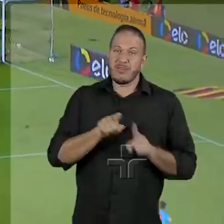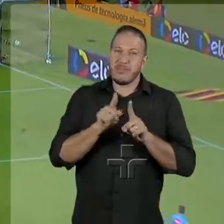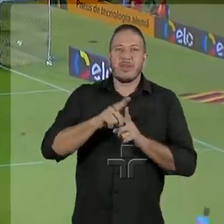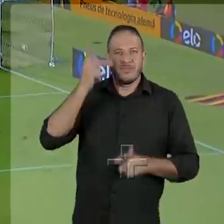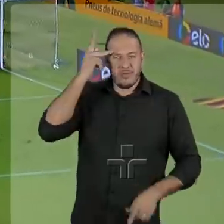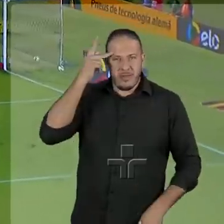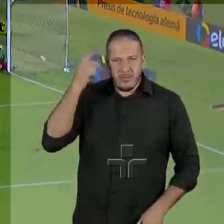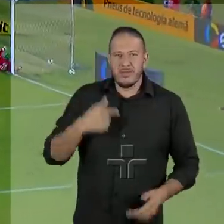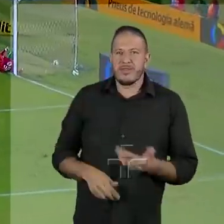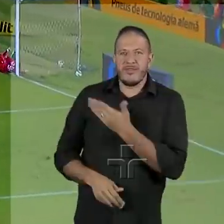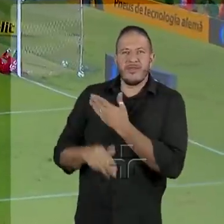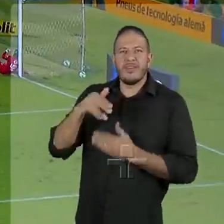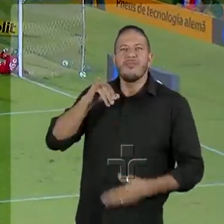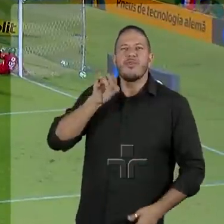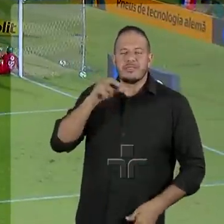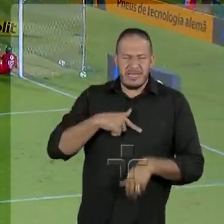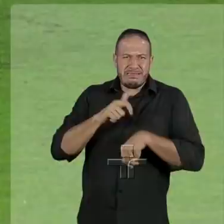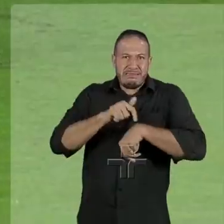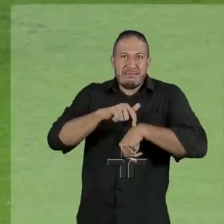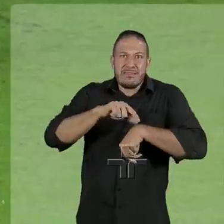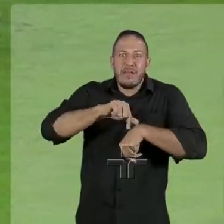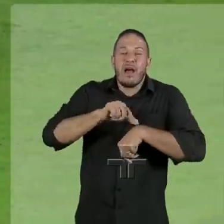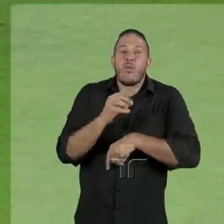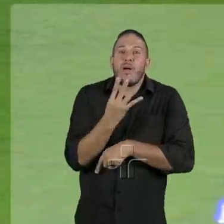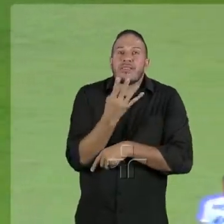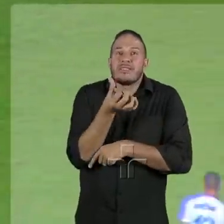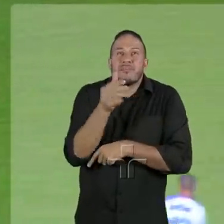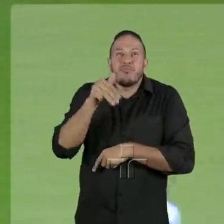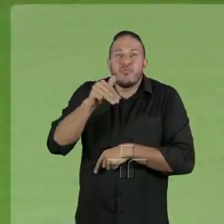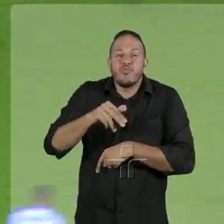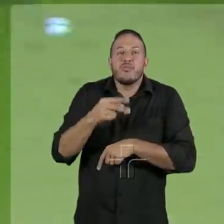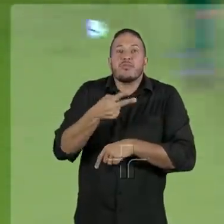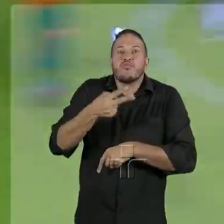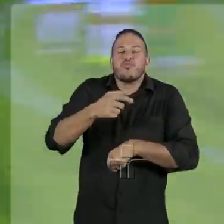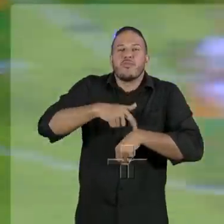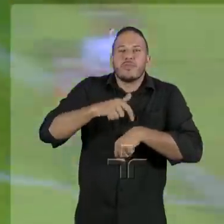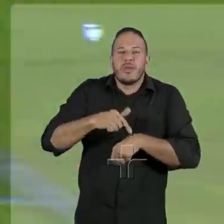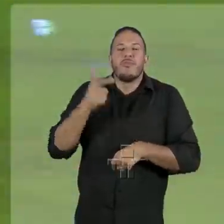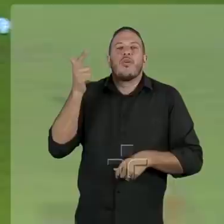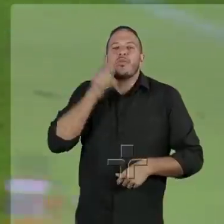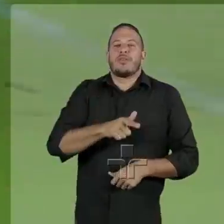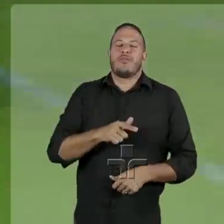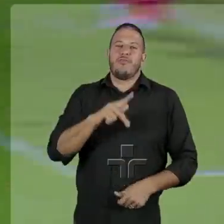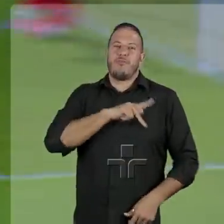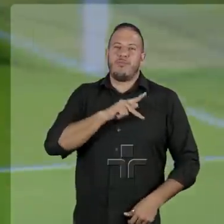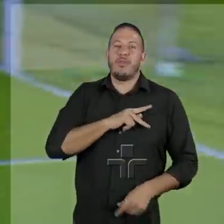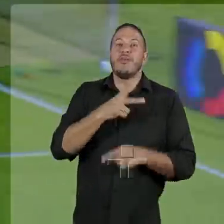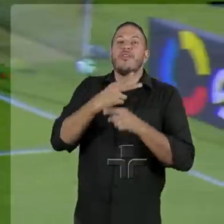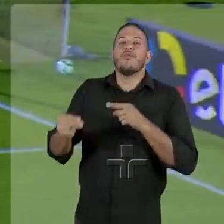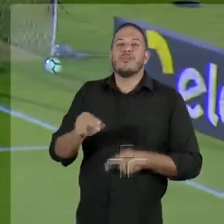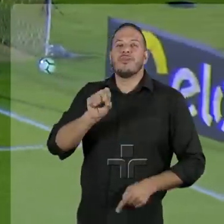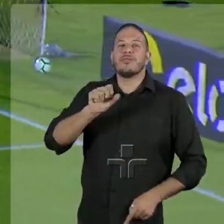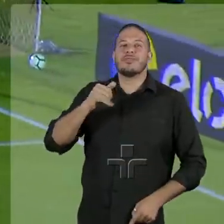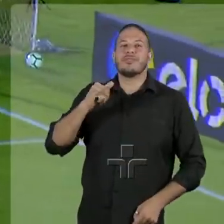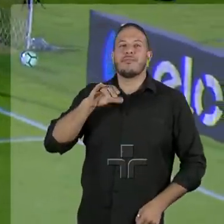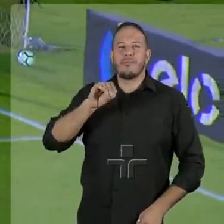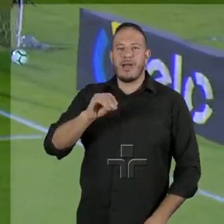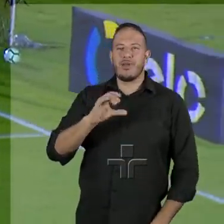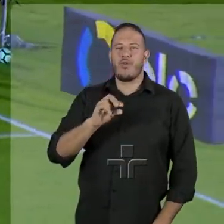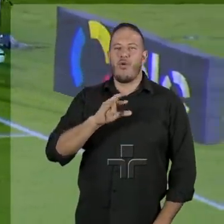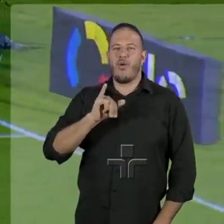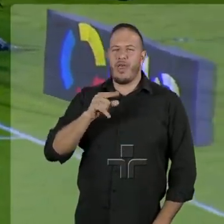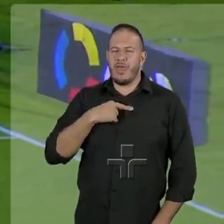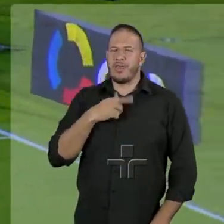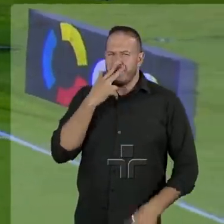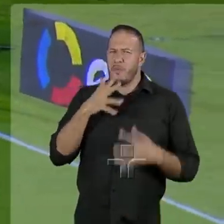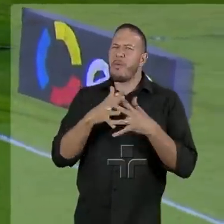o Moisés aí aos 46 do segundo tempo marcar o gol que deu a vitória ao Palmeiras sobre o Sampaio Correia. Um jogo complicado, o Palmeiras